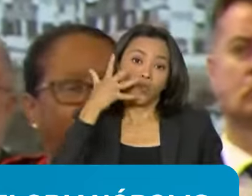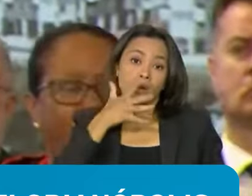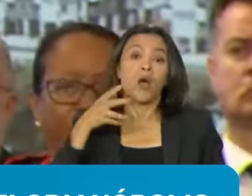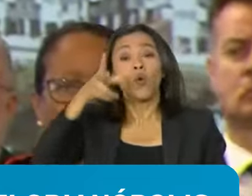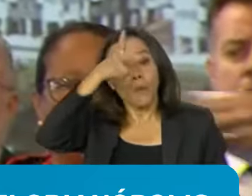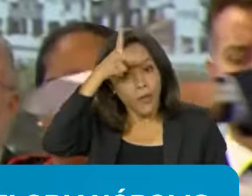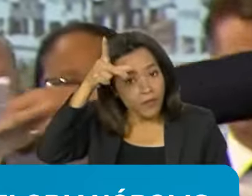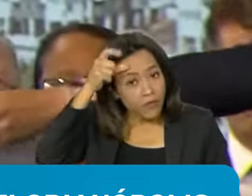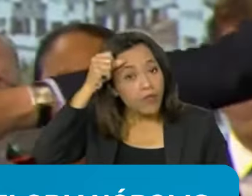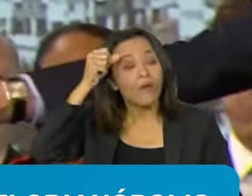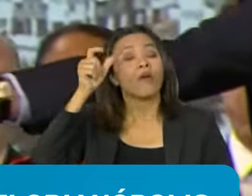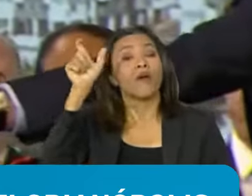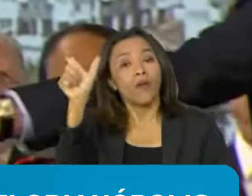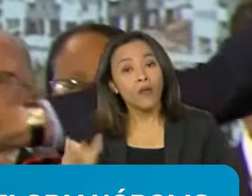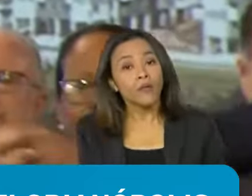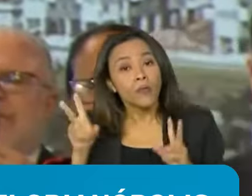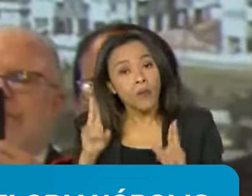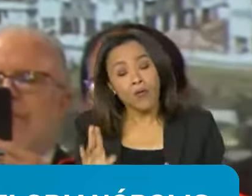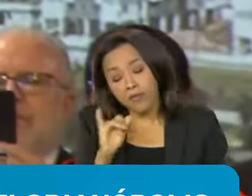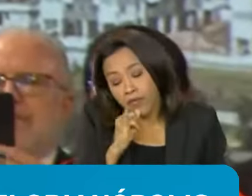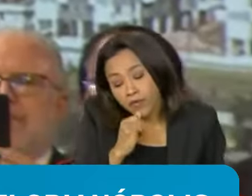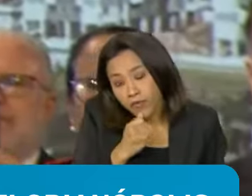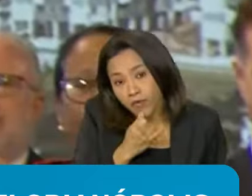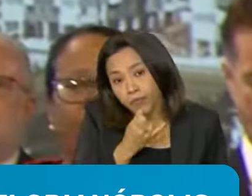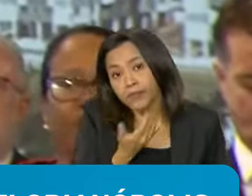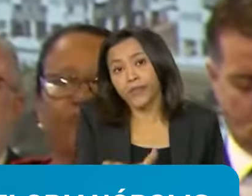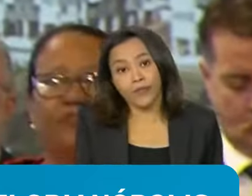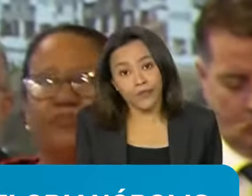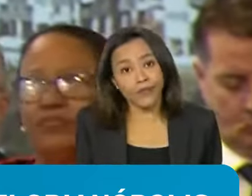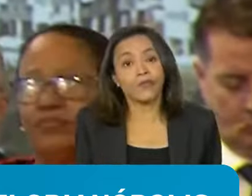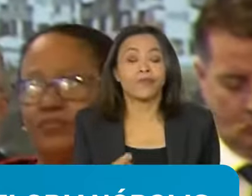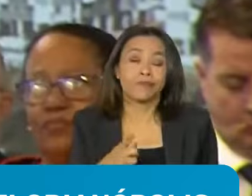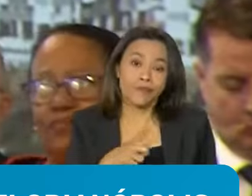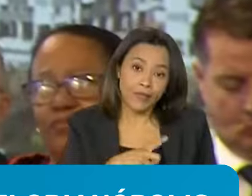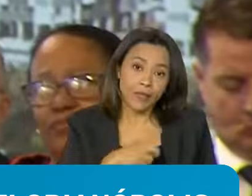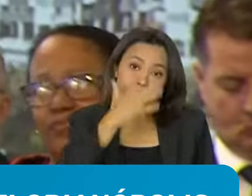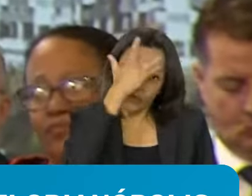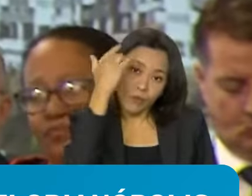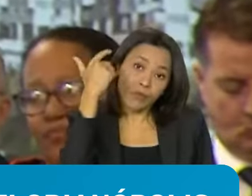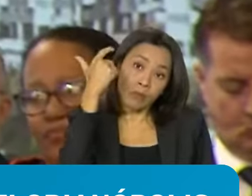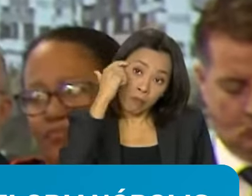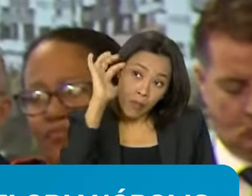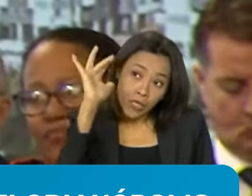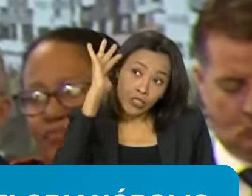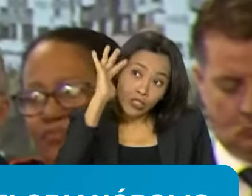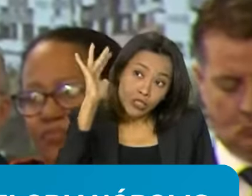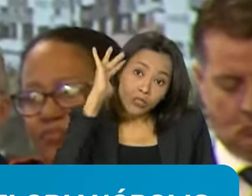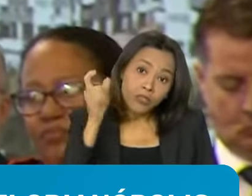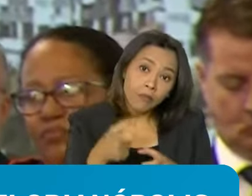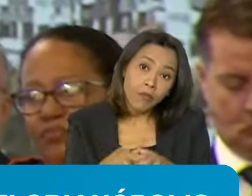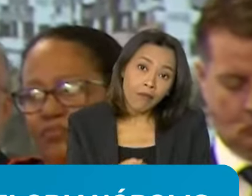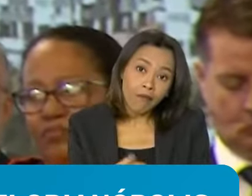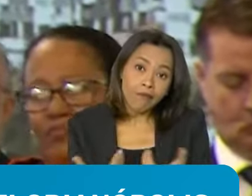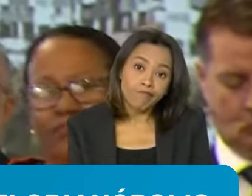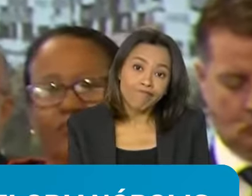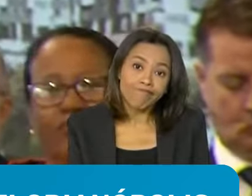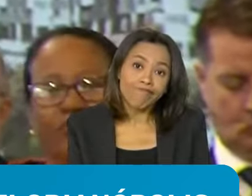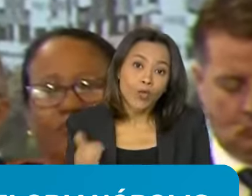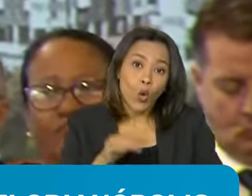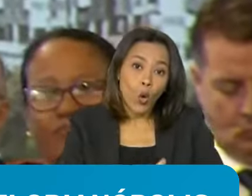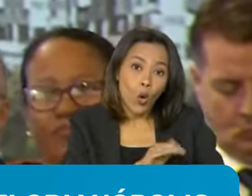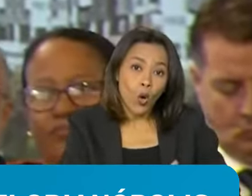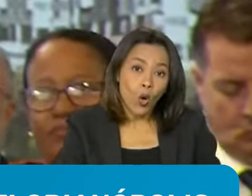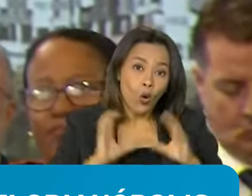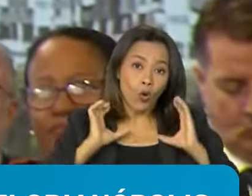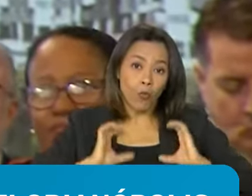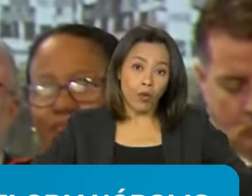a mesma coisa lamentavelmente tem gente que pensa pequeno tem gente que age pequeno e